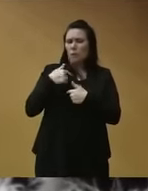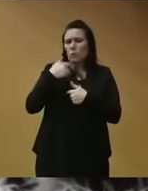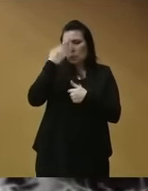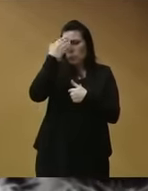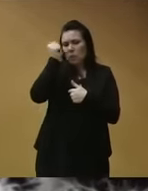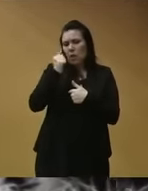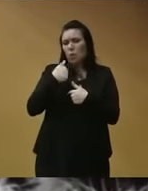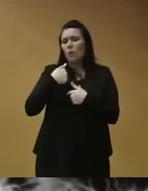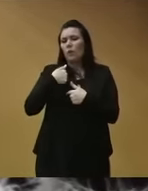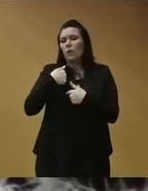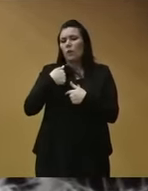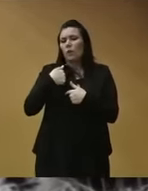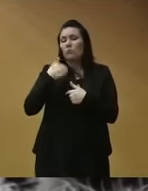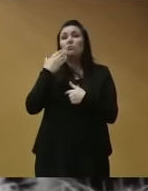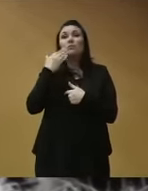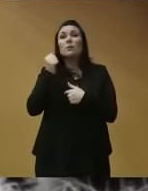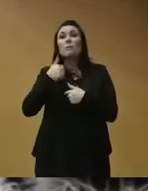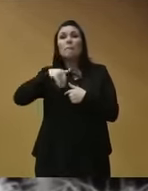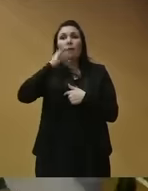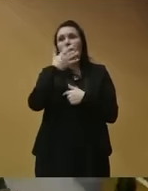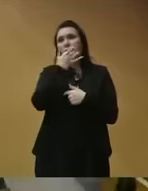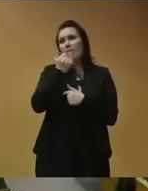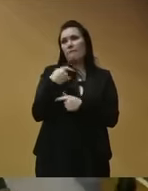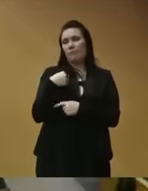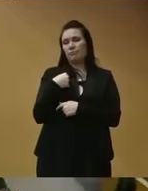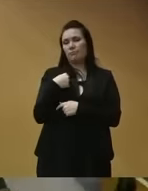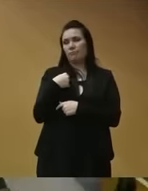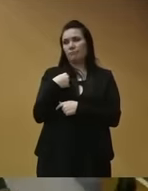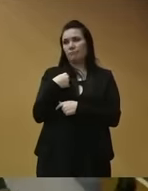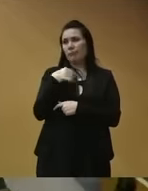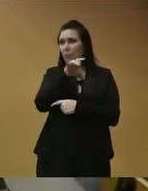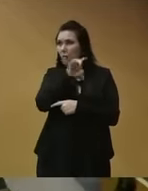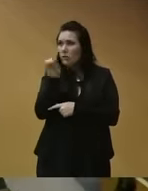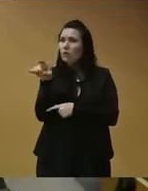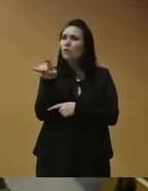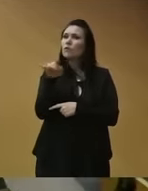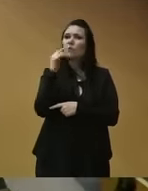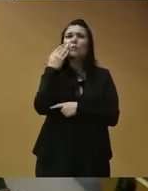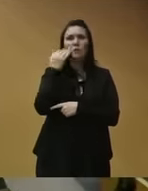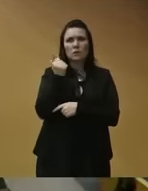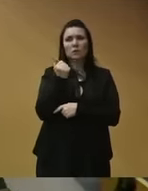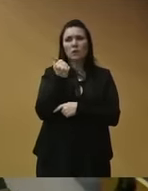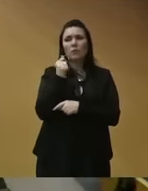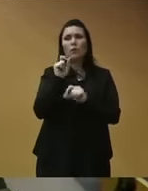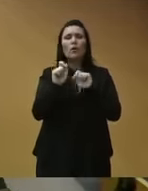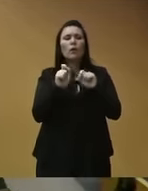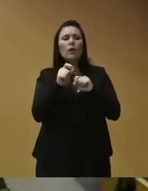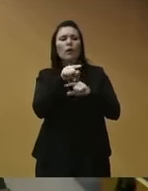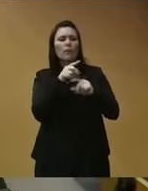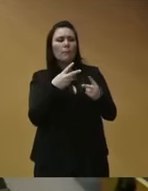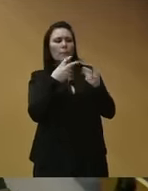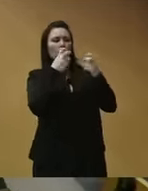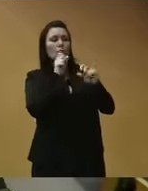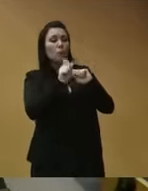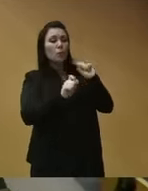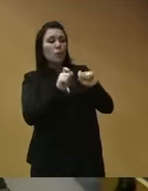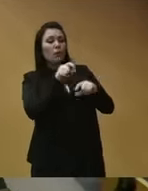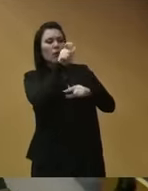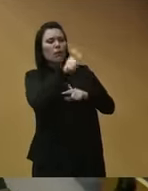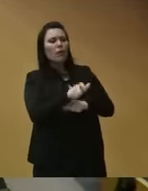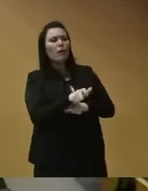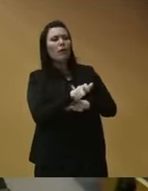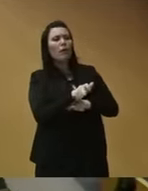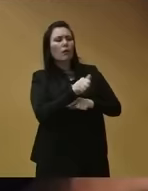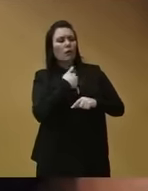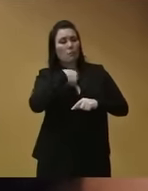mas ele sabe o que é mais fácil para entender para o meu pai do controle remoto. IA sabe mais